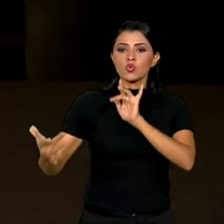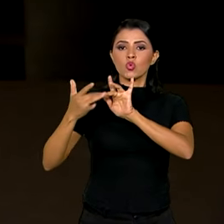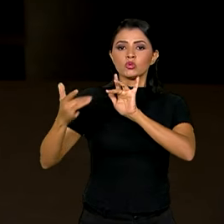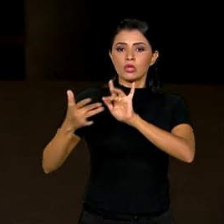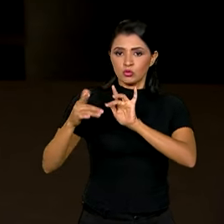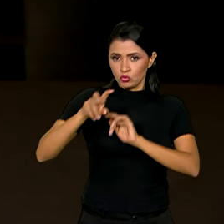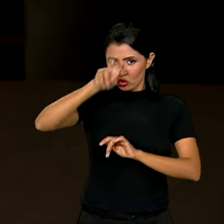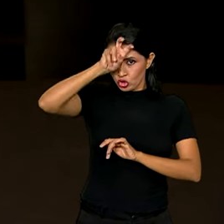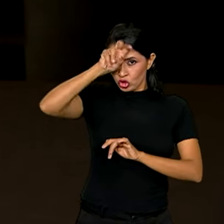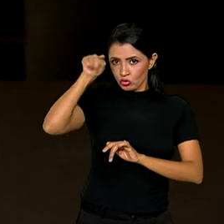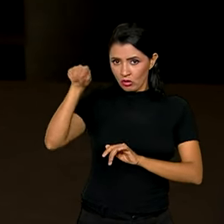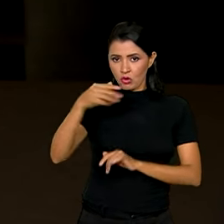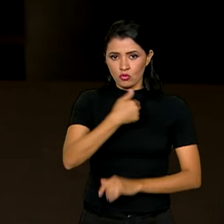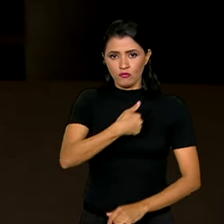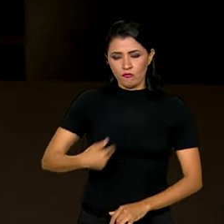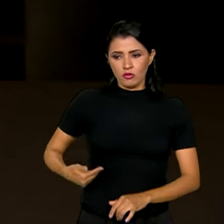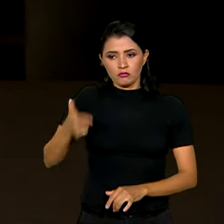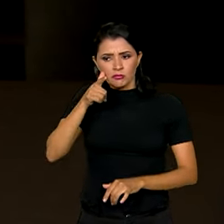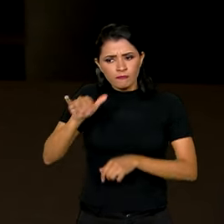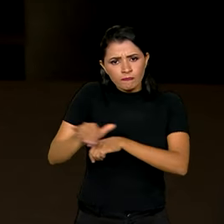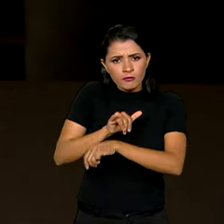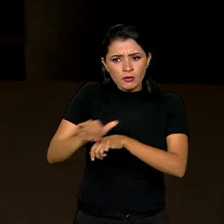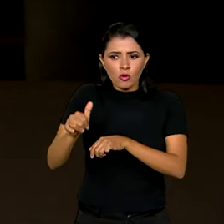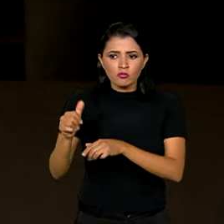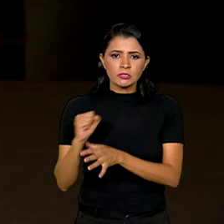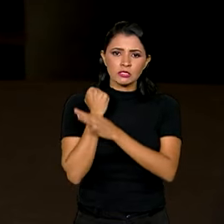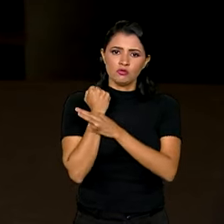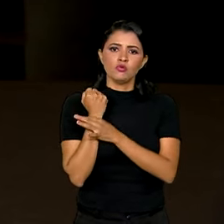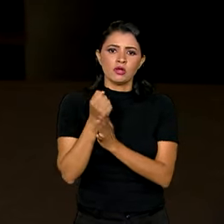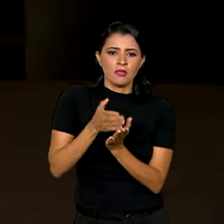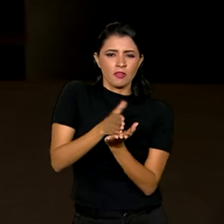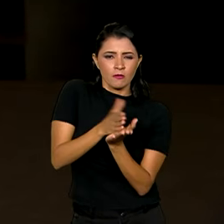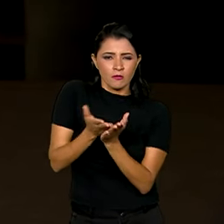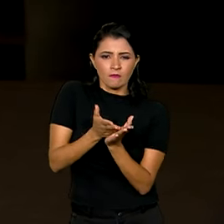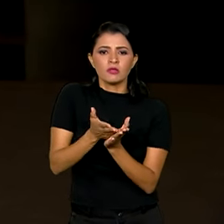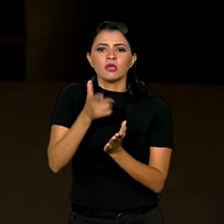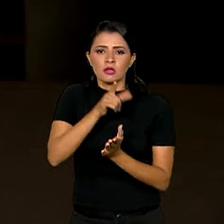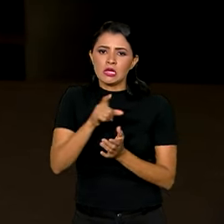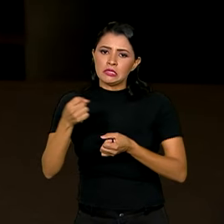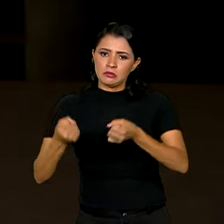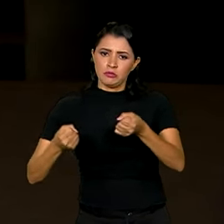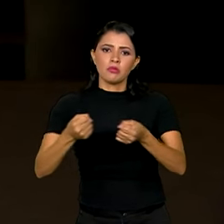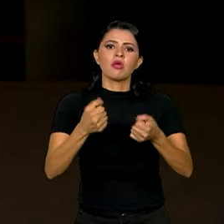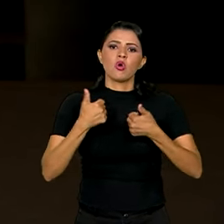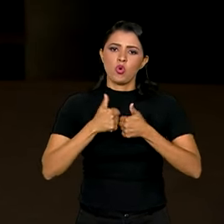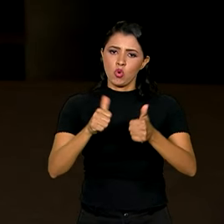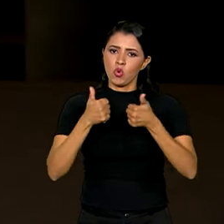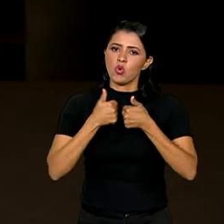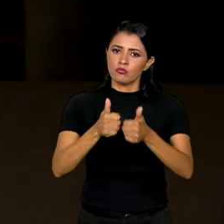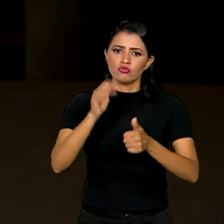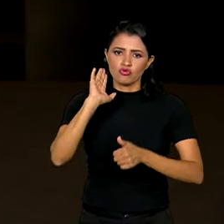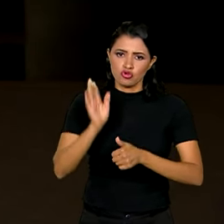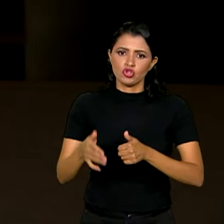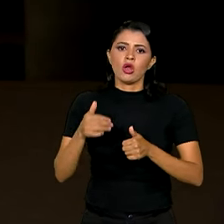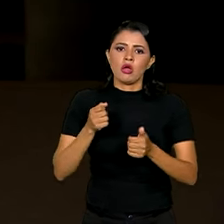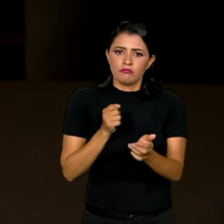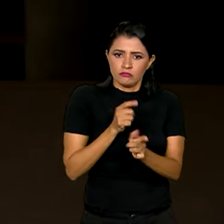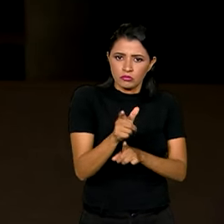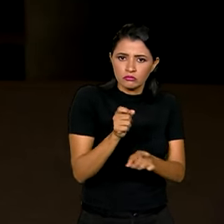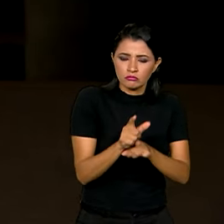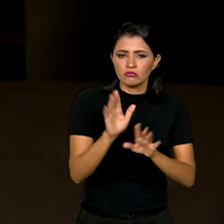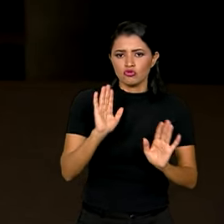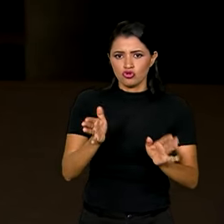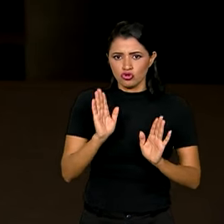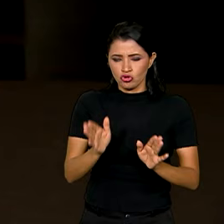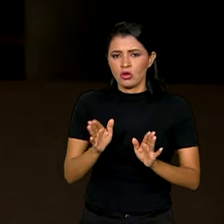para viabilizar uma saída segura através da fronteira. Este transporte deve ser feito por ônibus que, inclusive, já foram alugados.